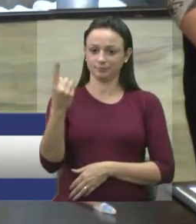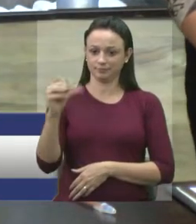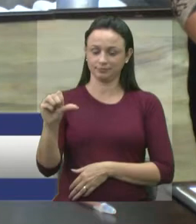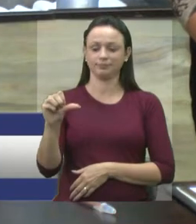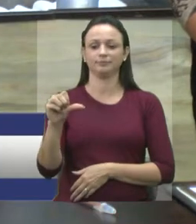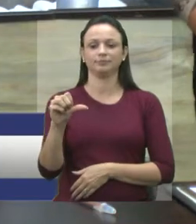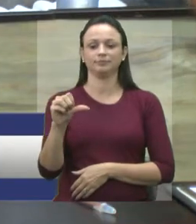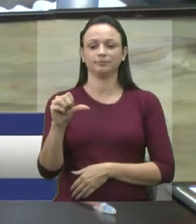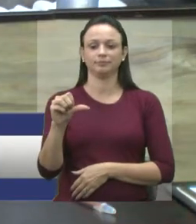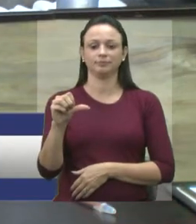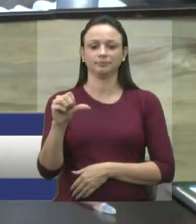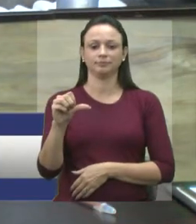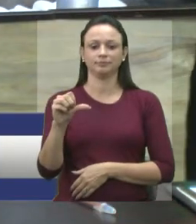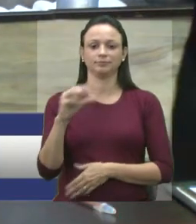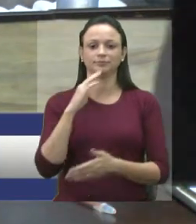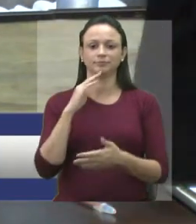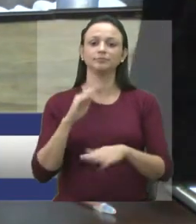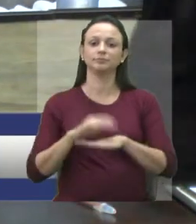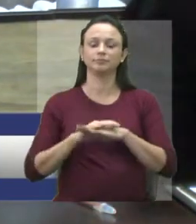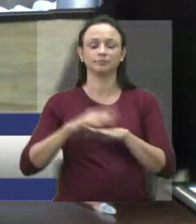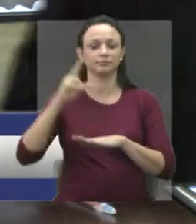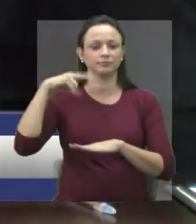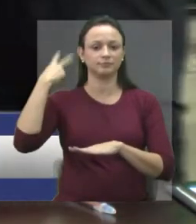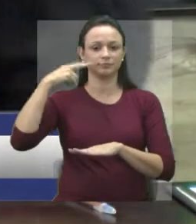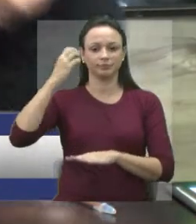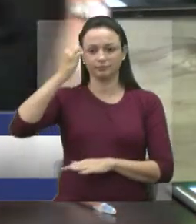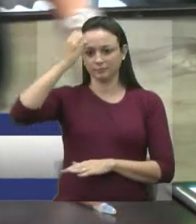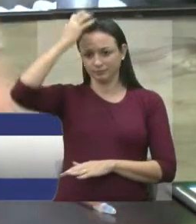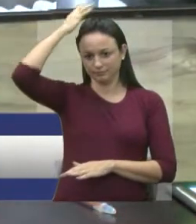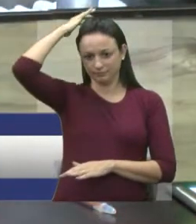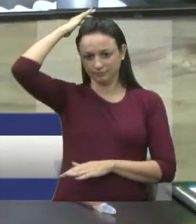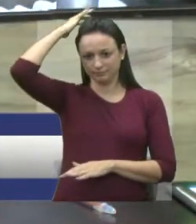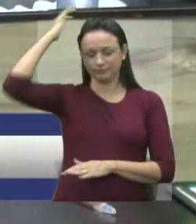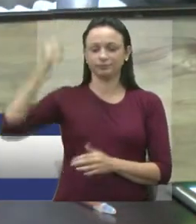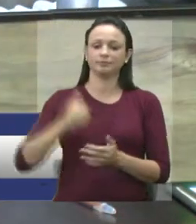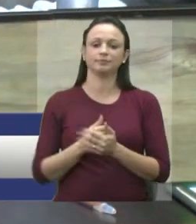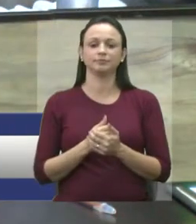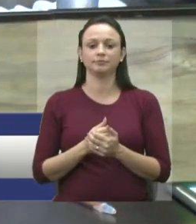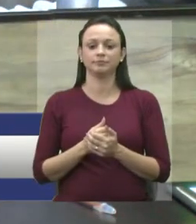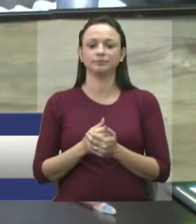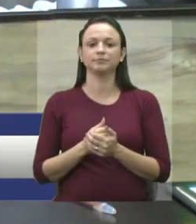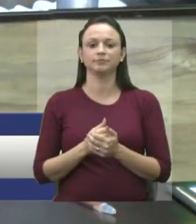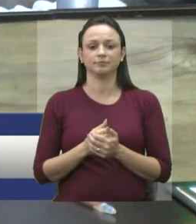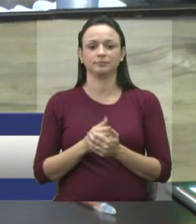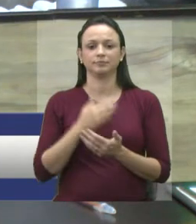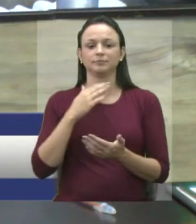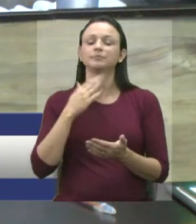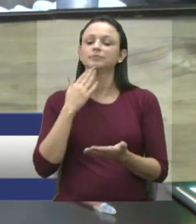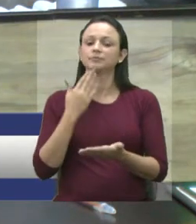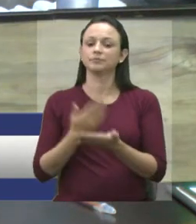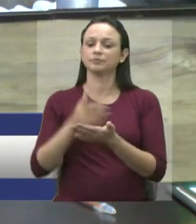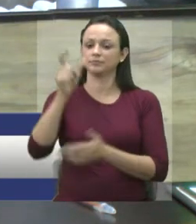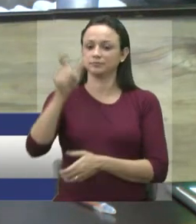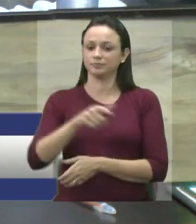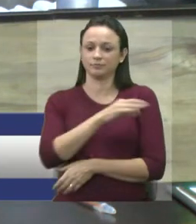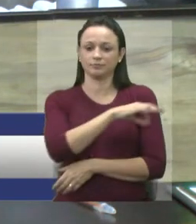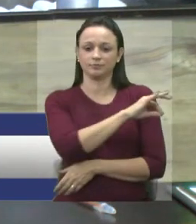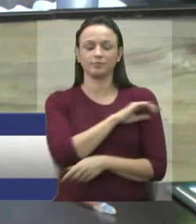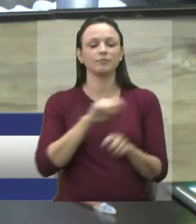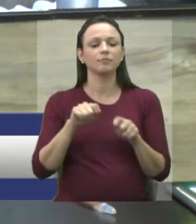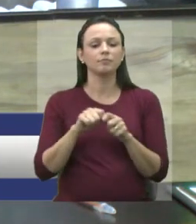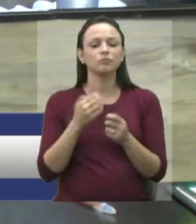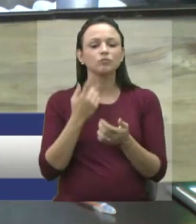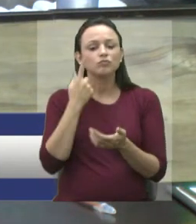626/2019. Autoria vereador Toninho Masson. Requerendo ao senhor prefeito municipal que estude